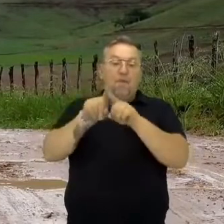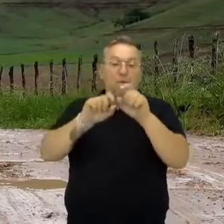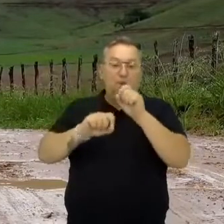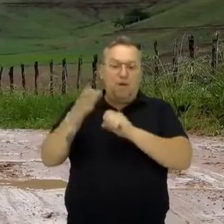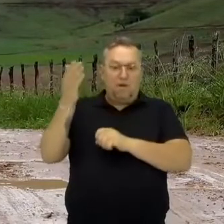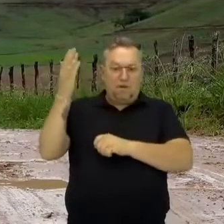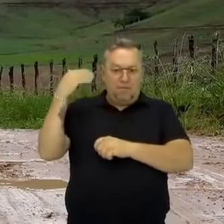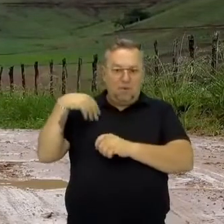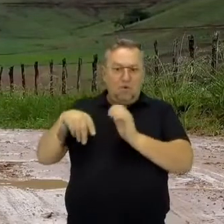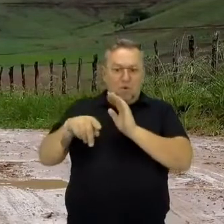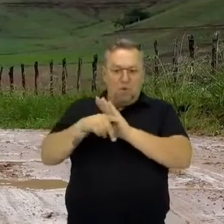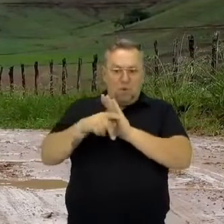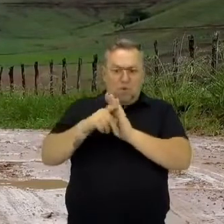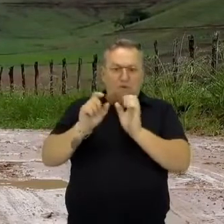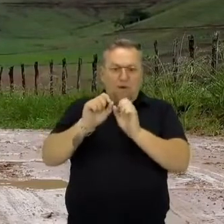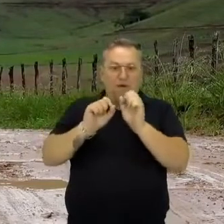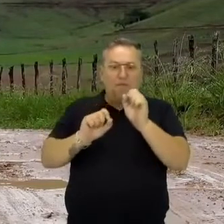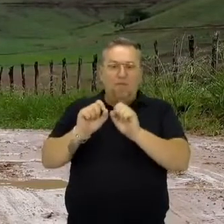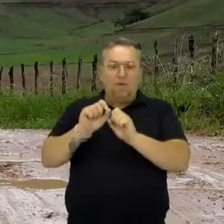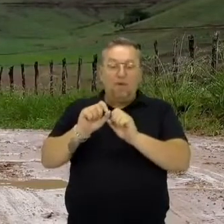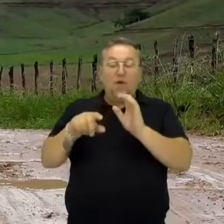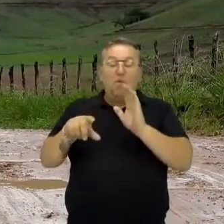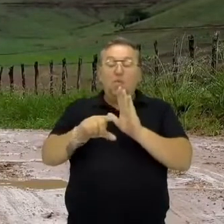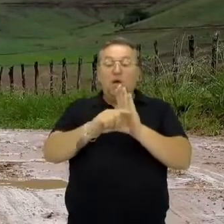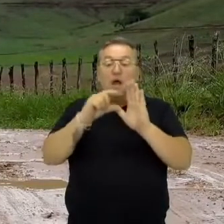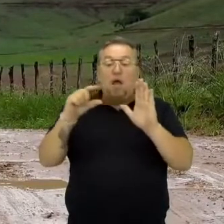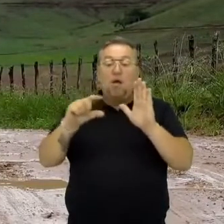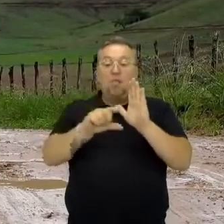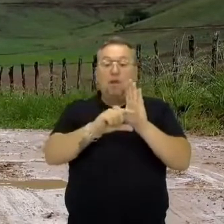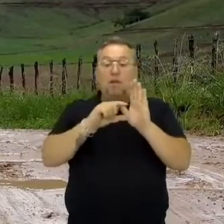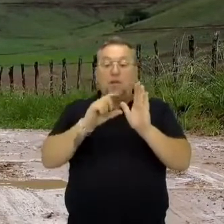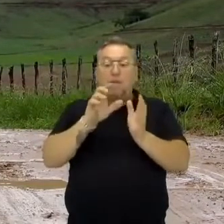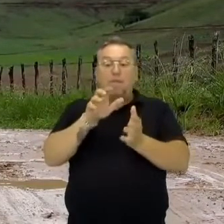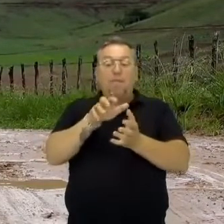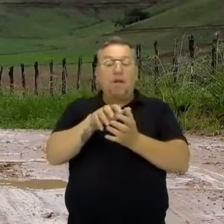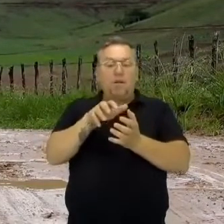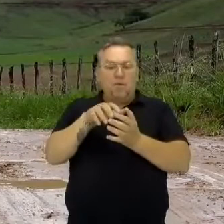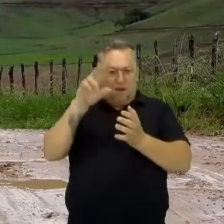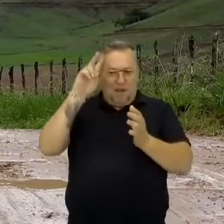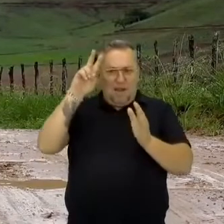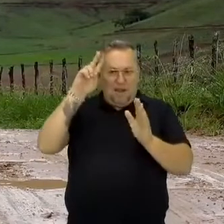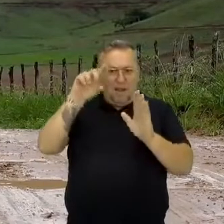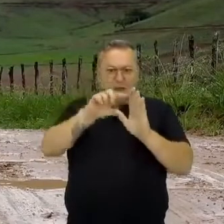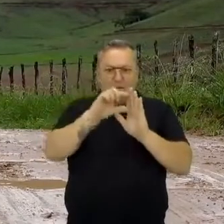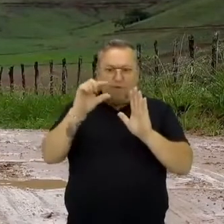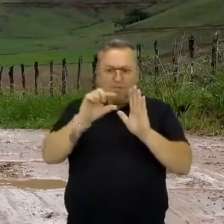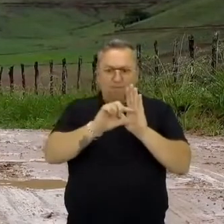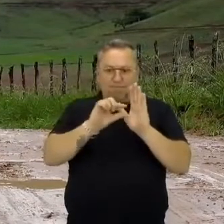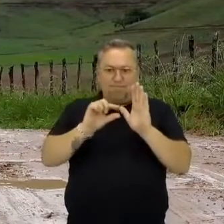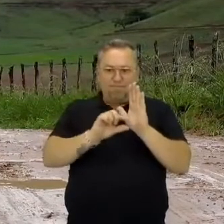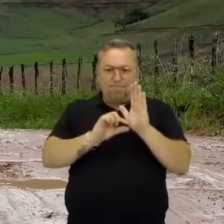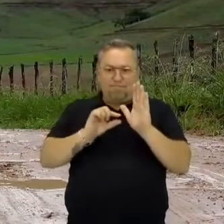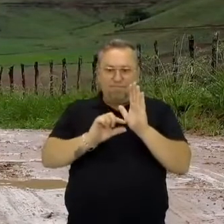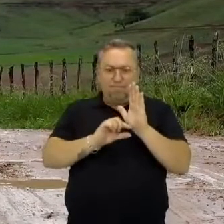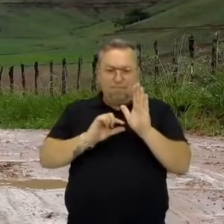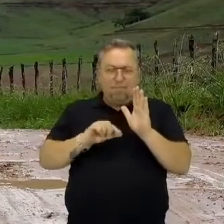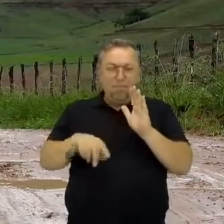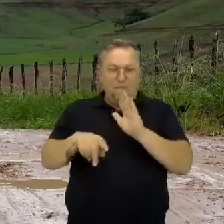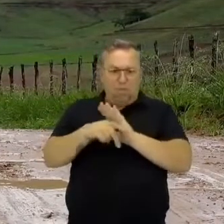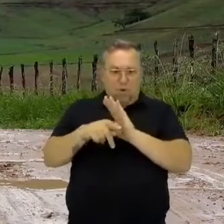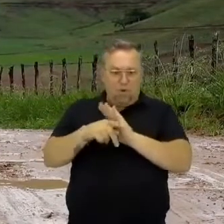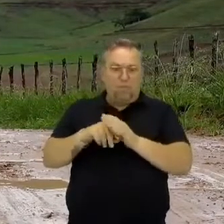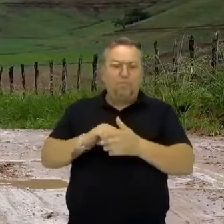dos Palmares fazia parte da capitania de Pernambuco. Lembra, pessoal, das capitanias hereditárias? Então tinha a capitania de